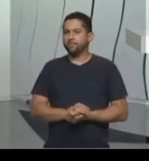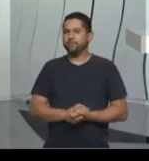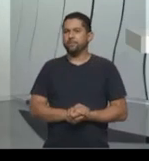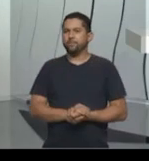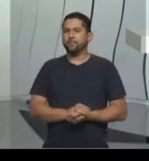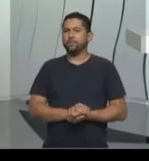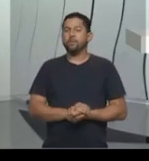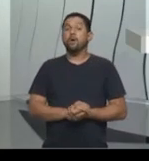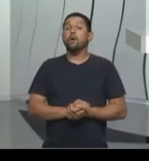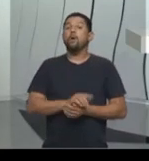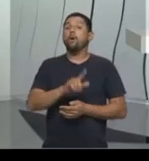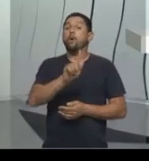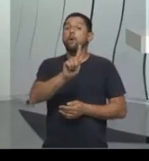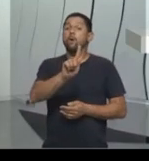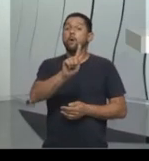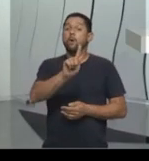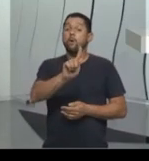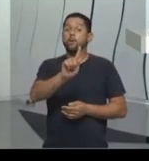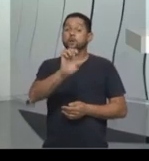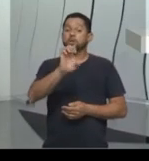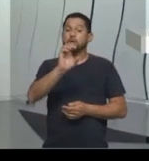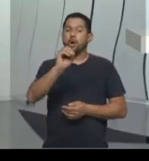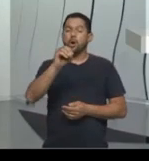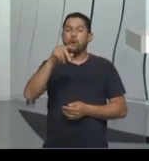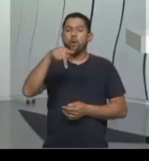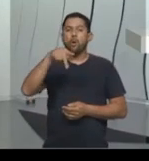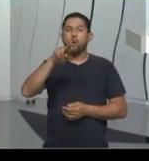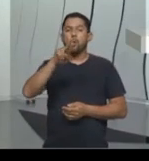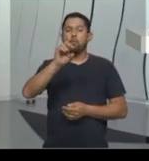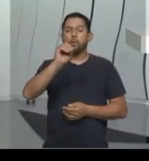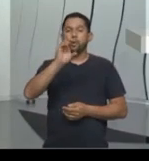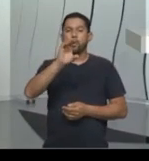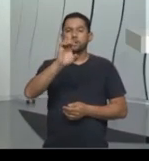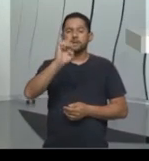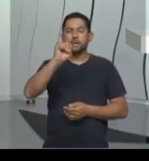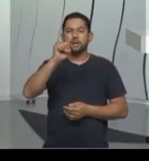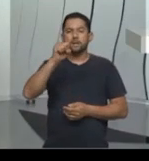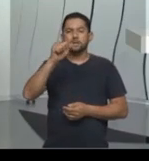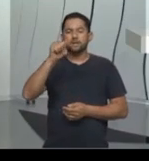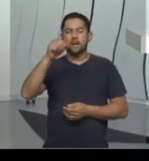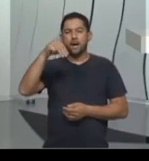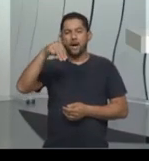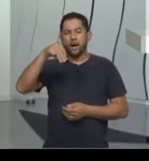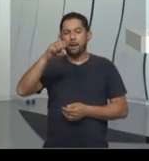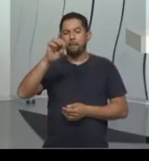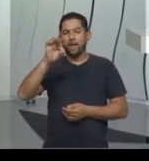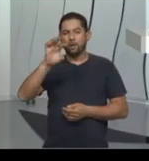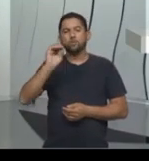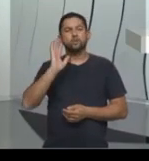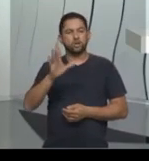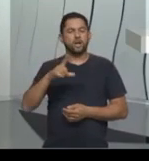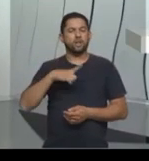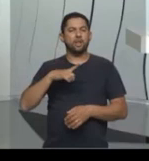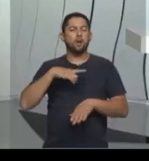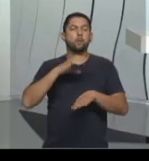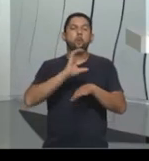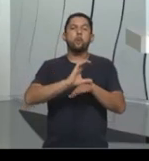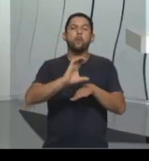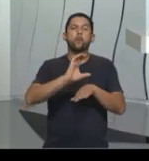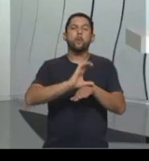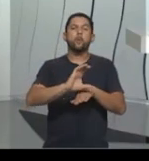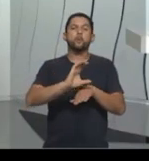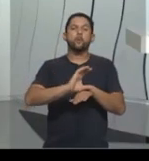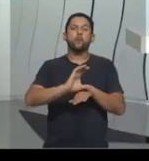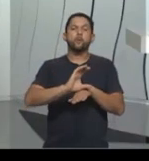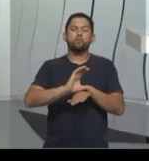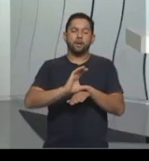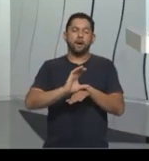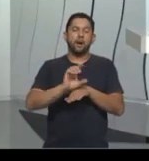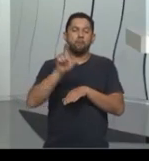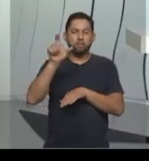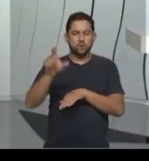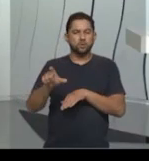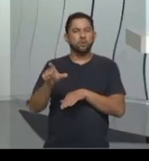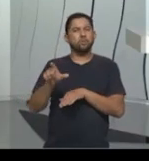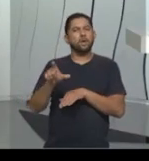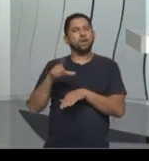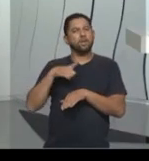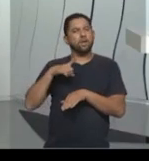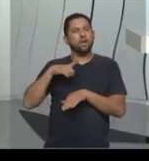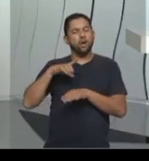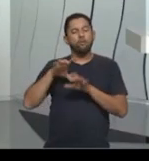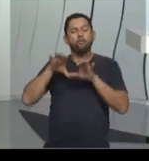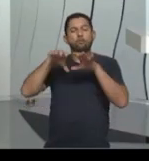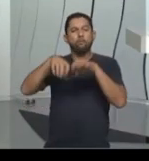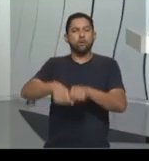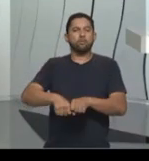geoprocessamento, inclusive, você já tem cursos na área de geoprocessamento para a pessoa se especializar nessa área. Ou seja, para